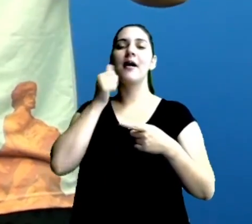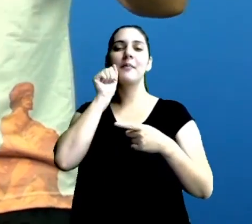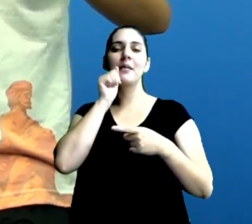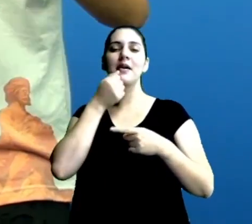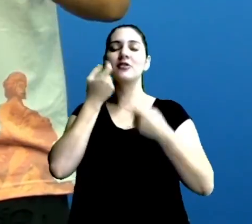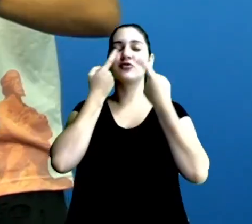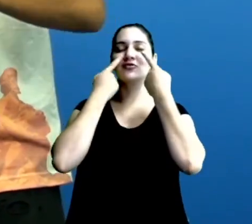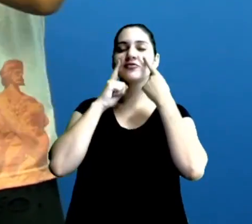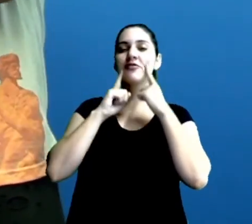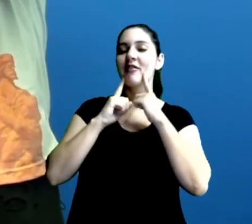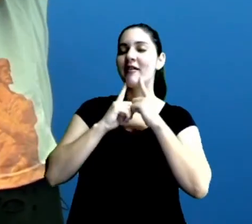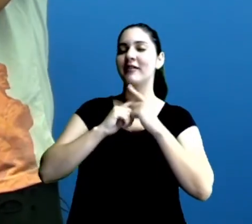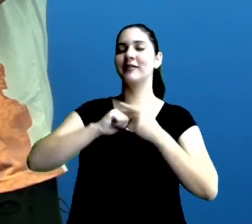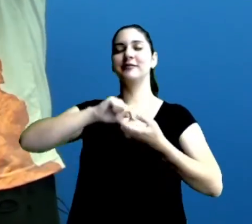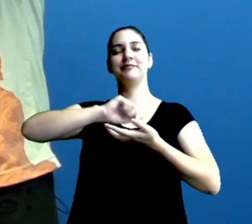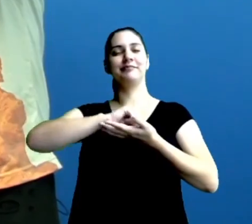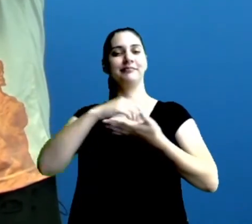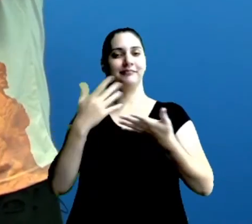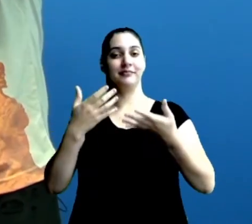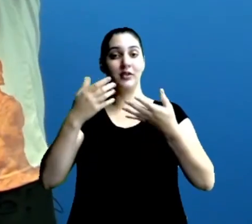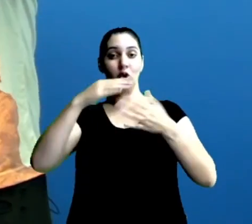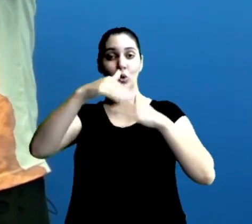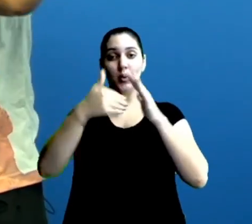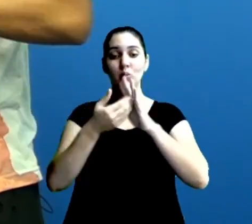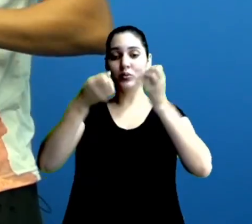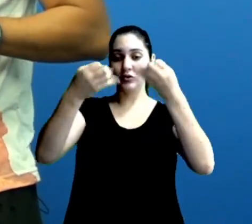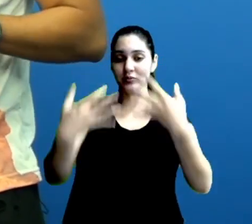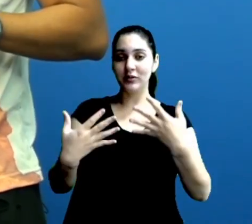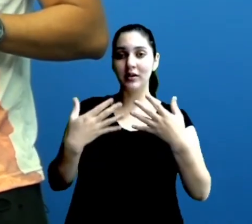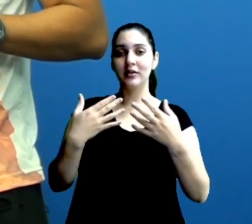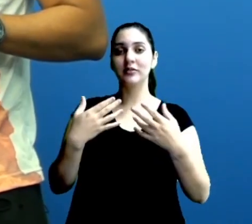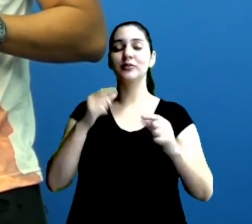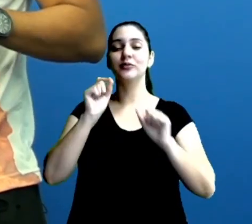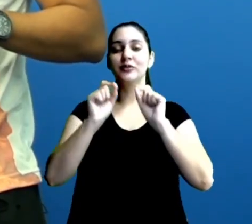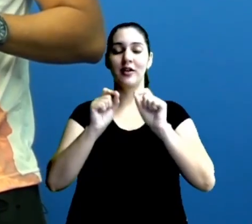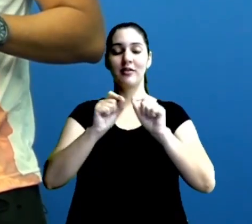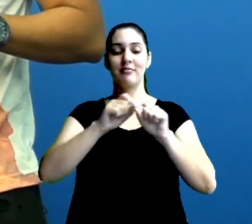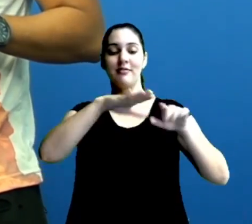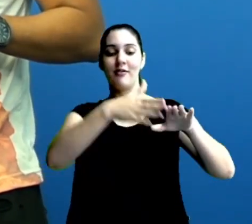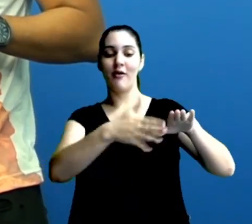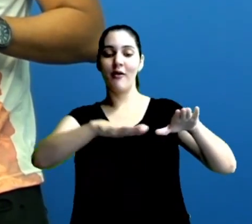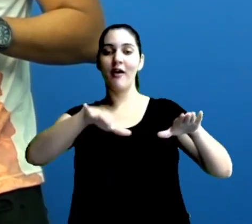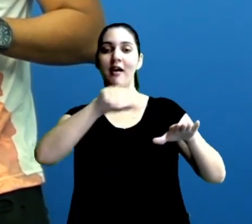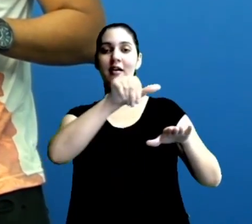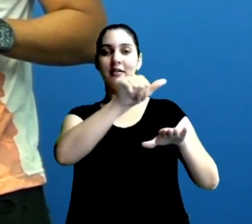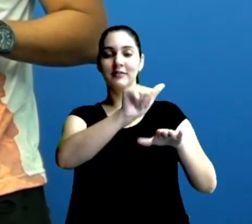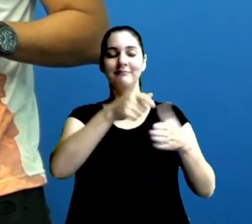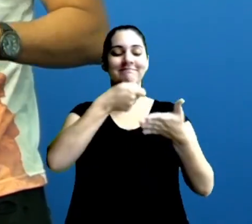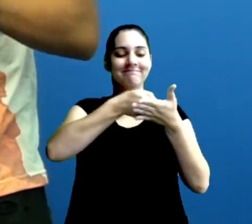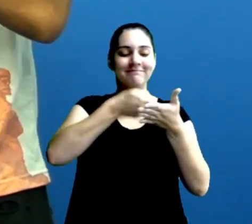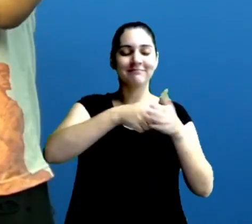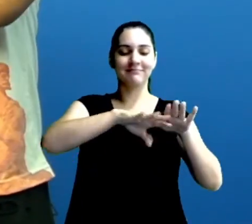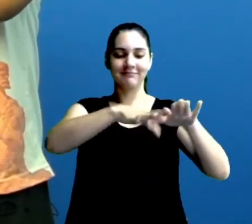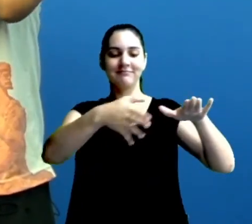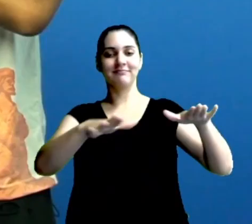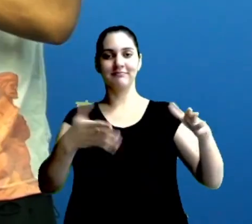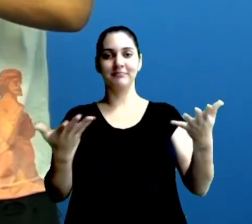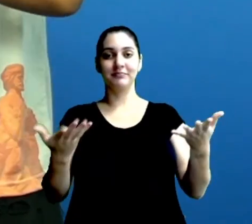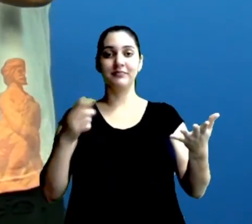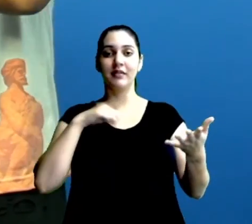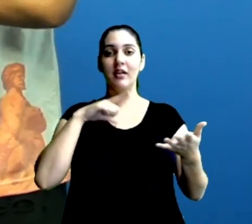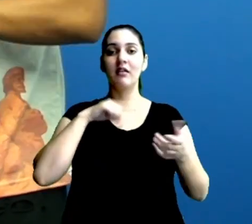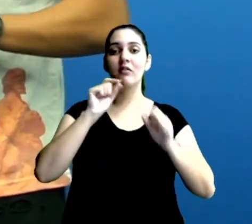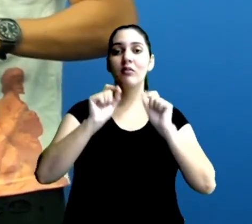choraram, etc. e tal. Enfim, tudo falando sobre essa questão do Oceano Atlântico, de enfrentar o Oceano Atlântico. Então, uma